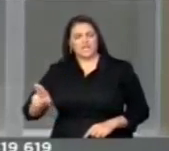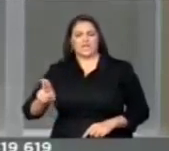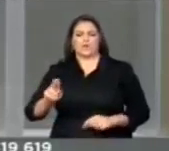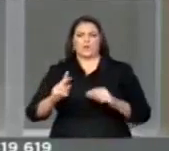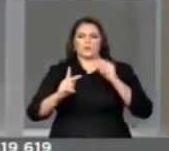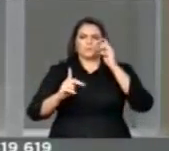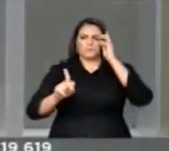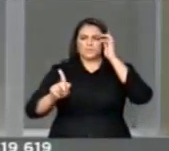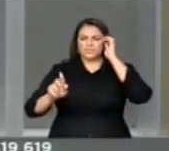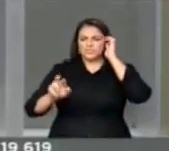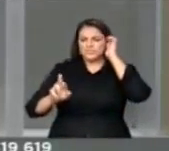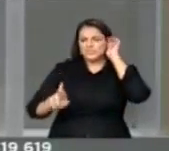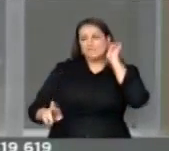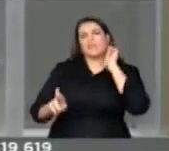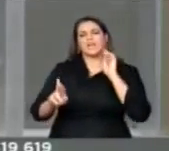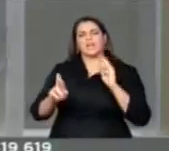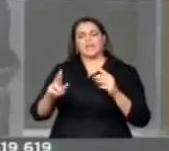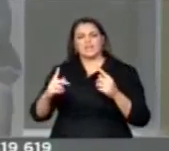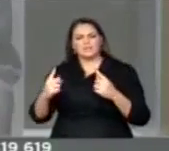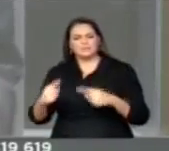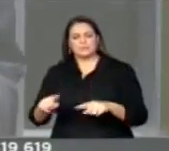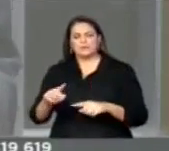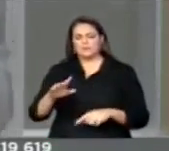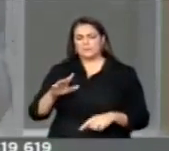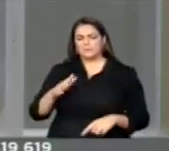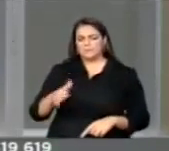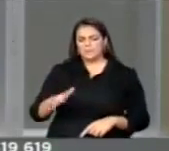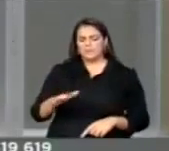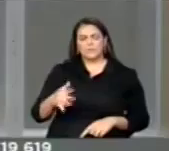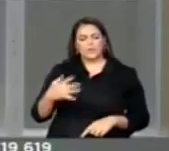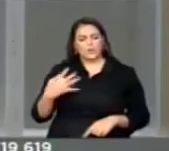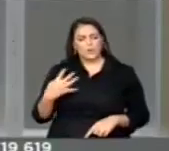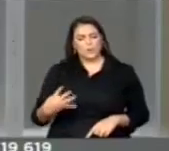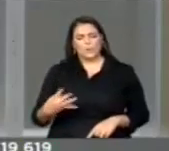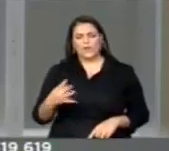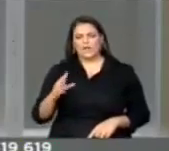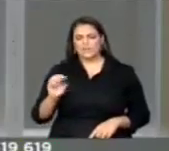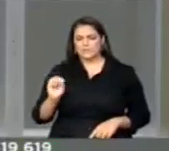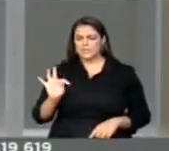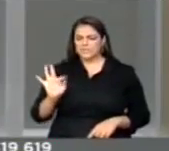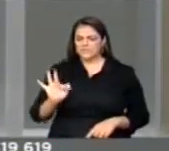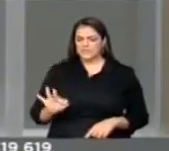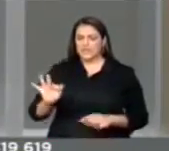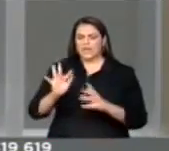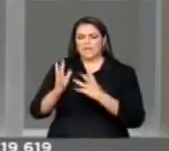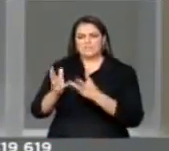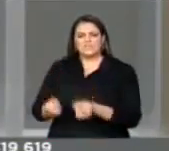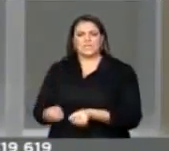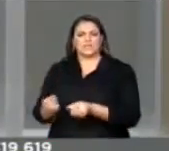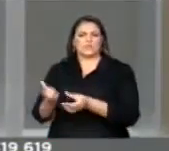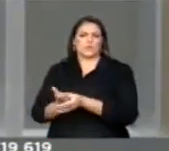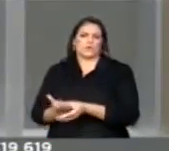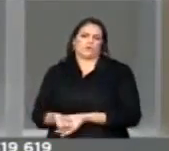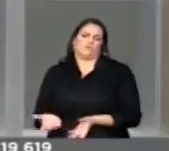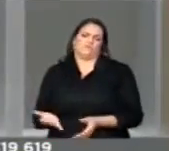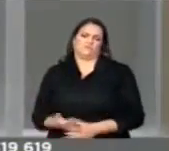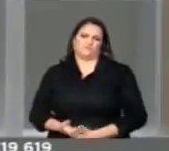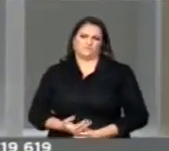da República e pelo menos mais 4 já aceitos pelo Supremo Tribunal Federal. E